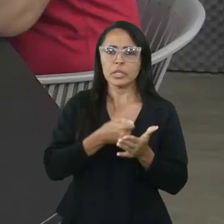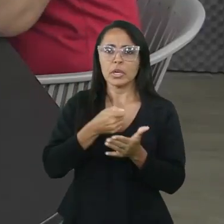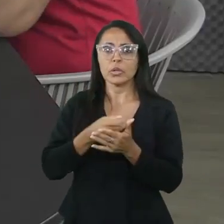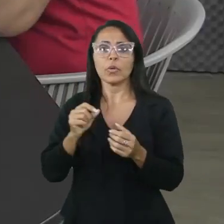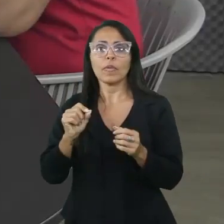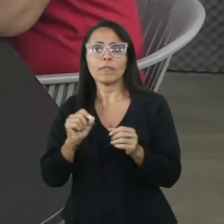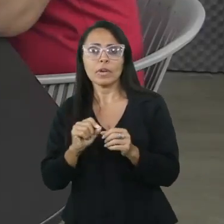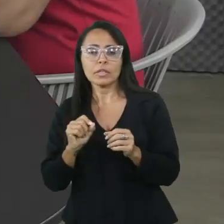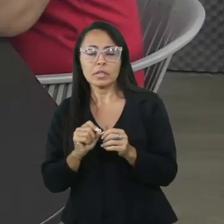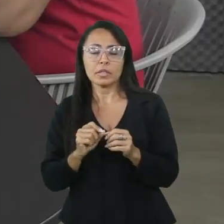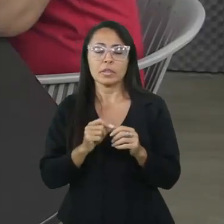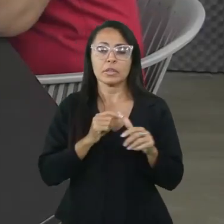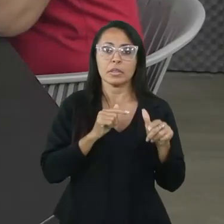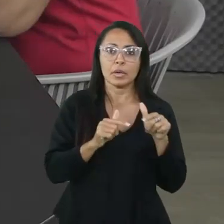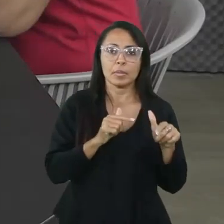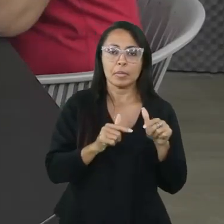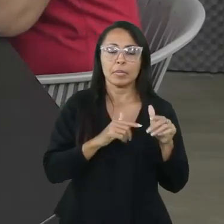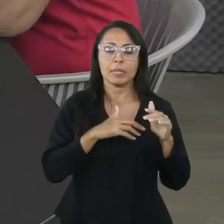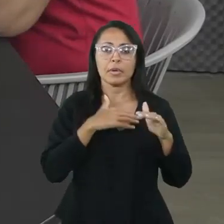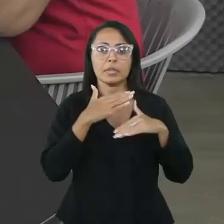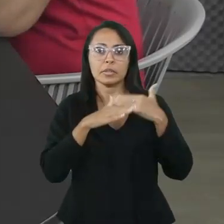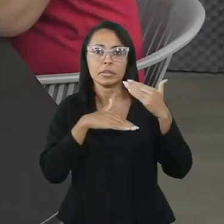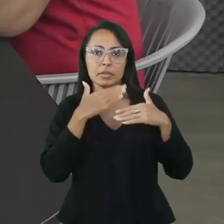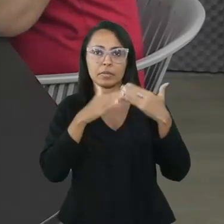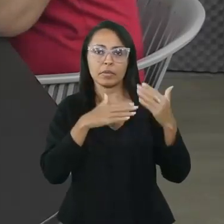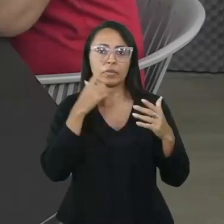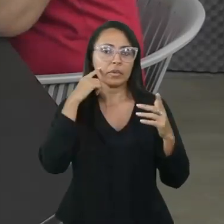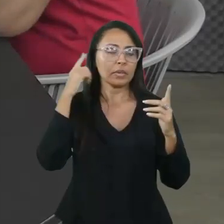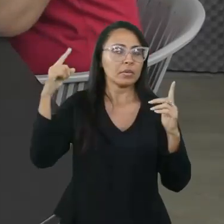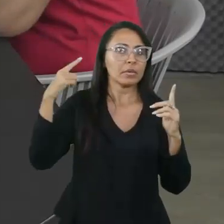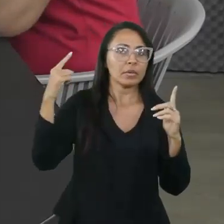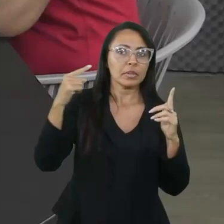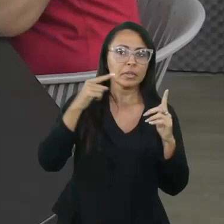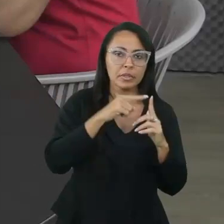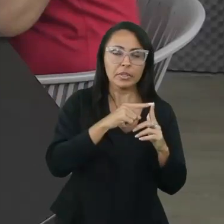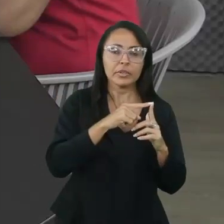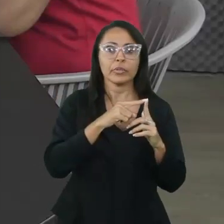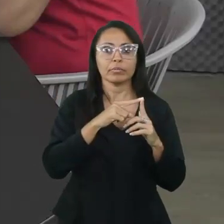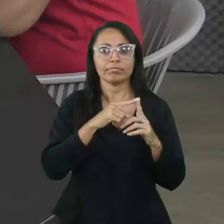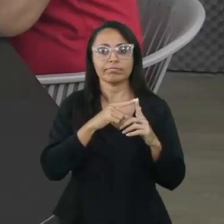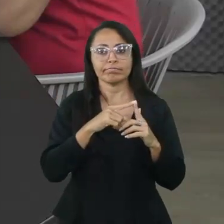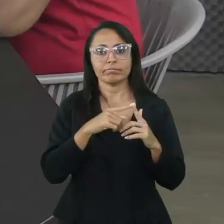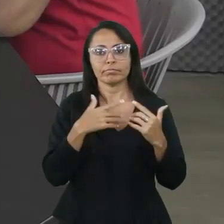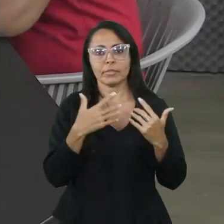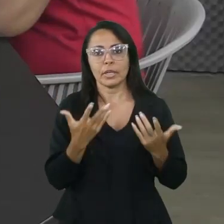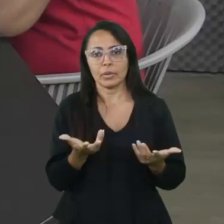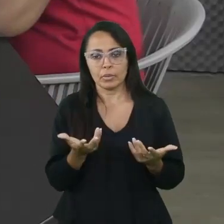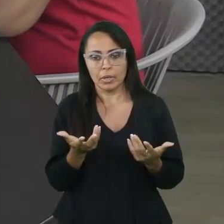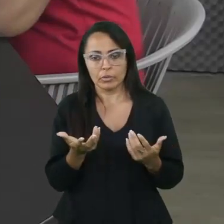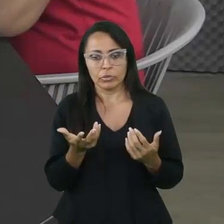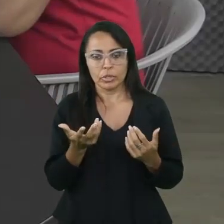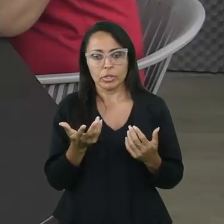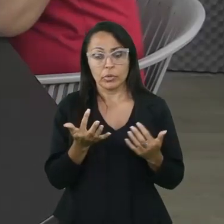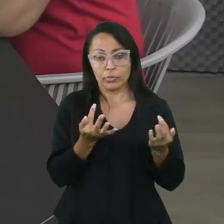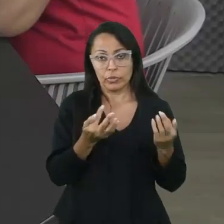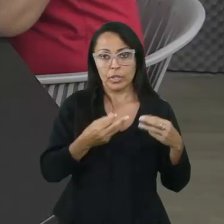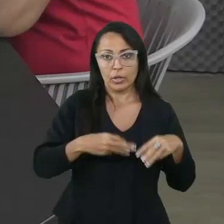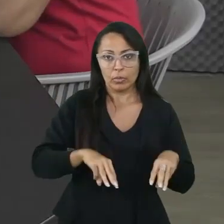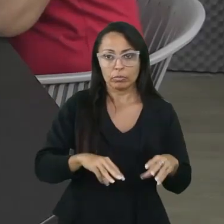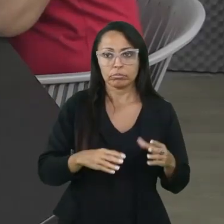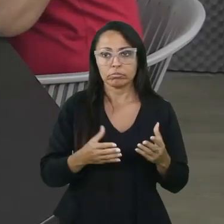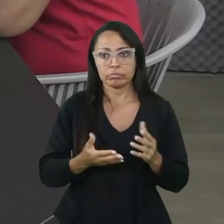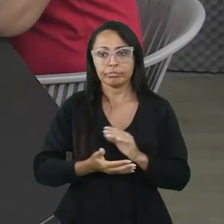nosso trabalho, desenvolver, e no fundo o objetivo, acho que o nosso objetivo no final